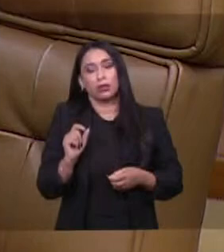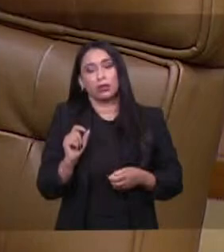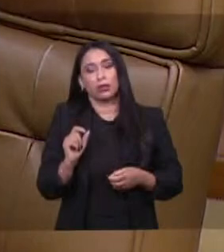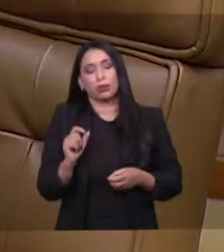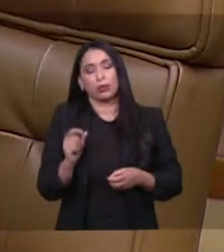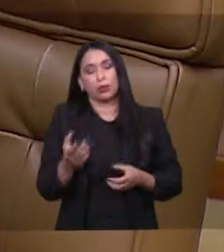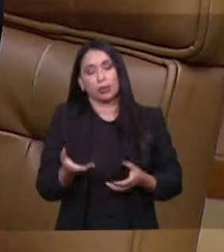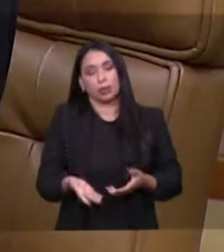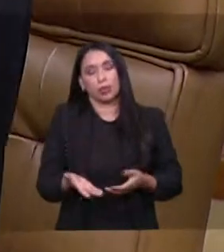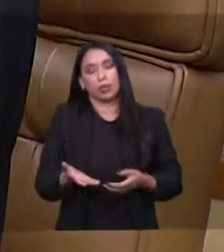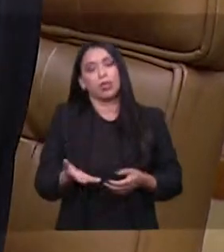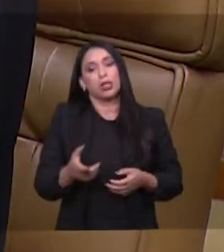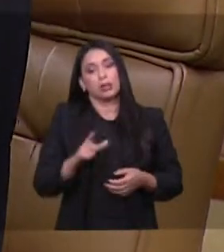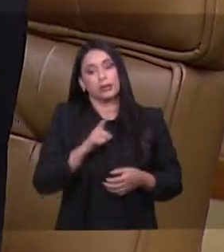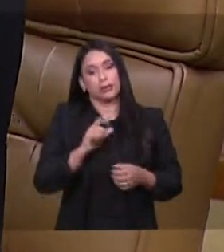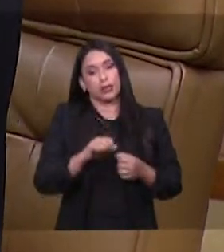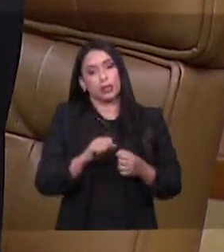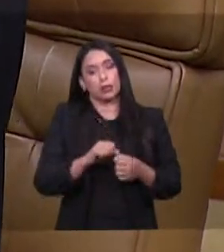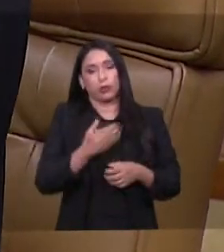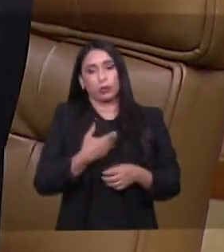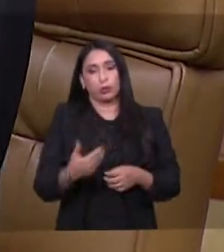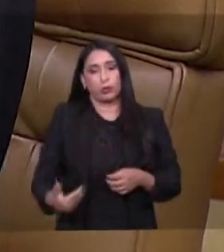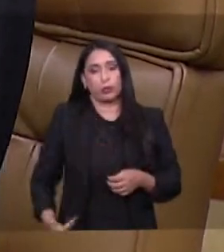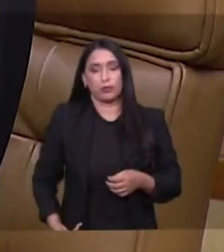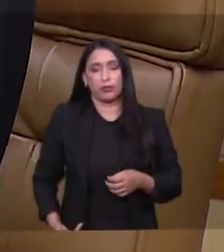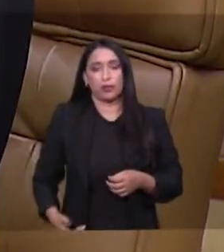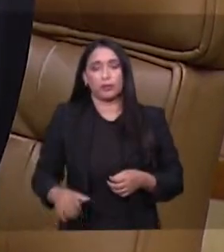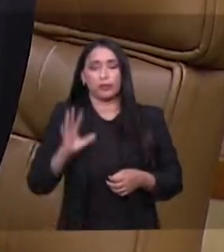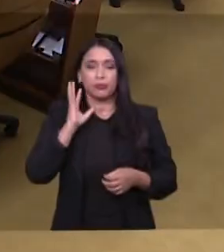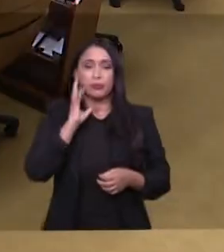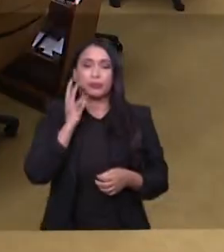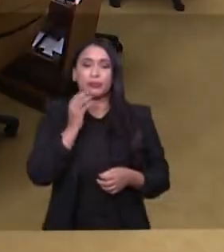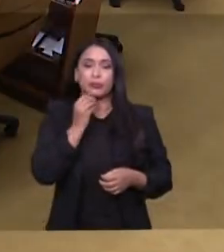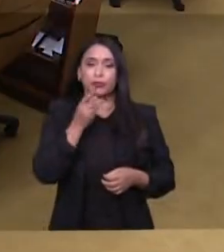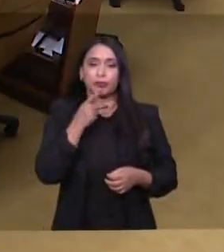de ação do Estado. Ministro Cristiano Zanin, me permite pois uma não. parte, eminente relator.